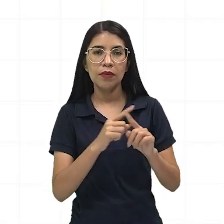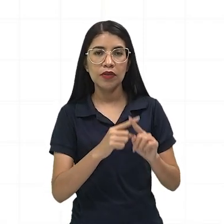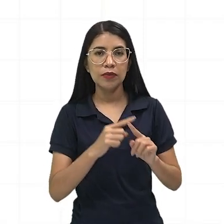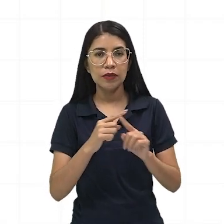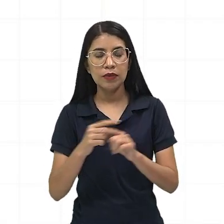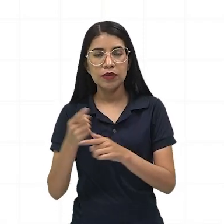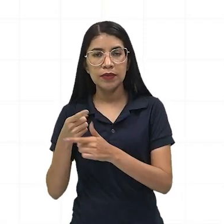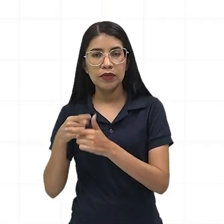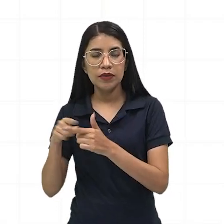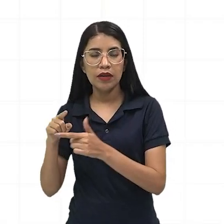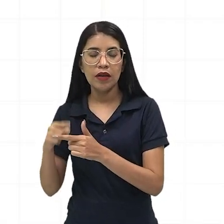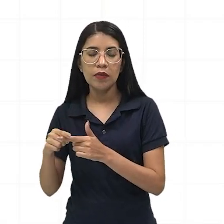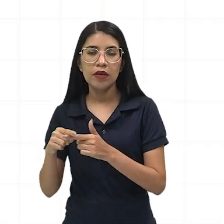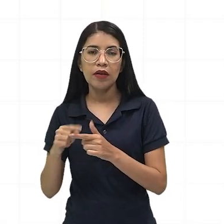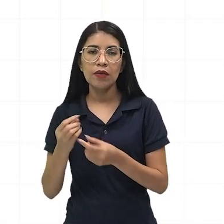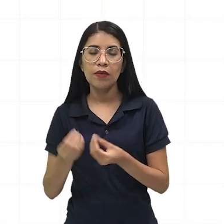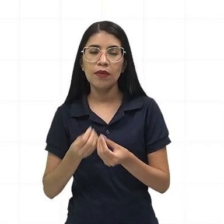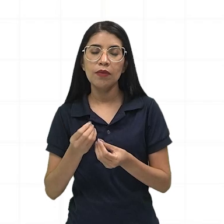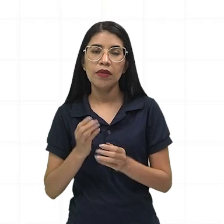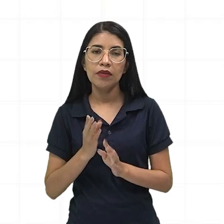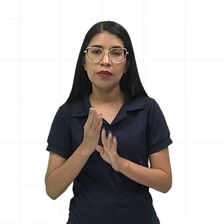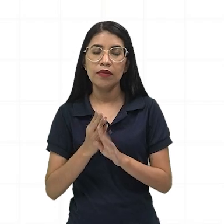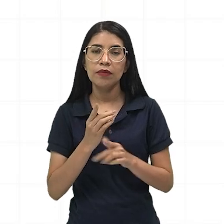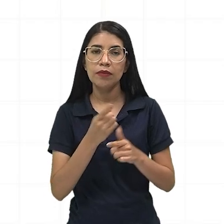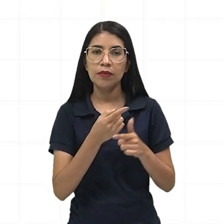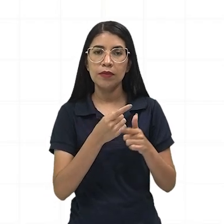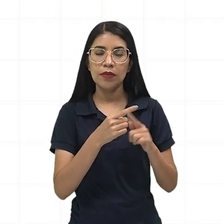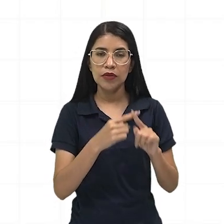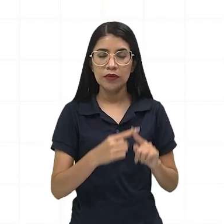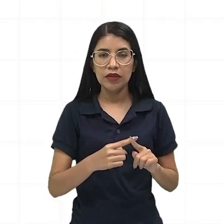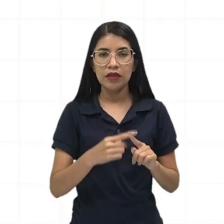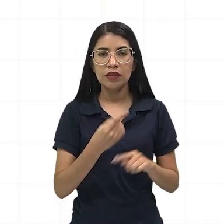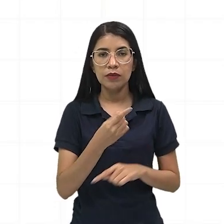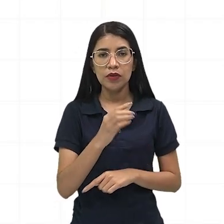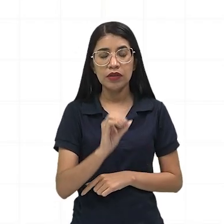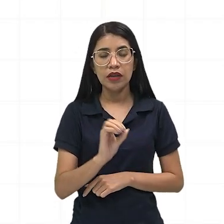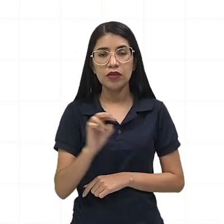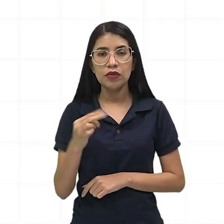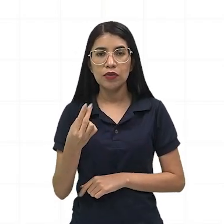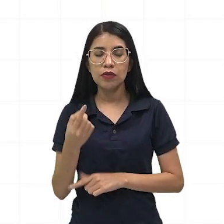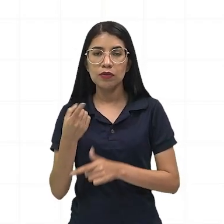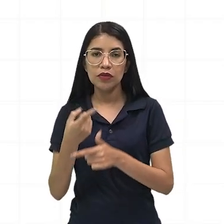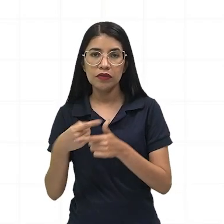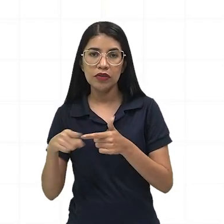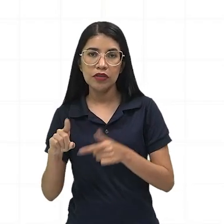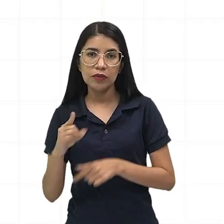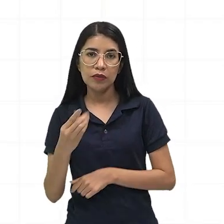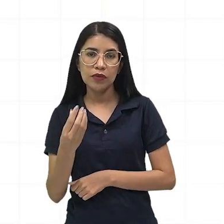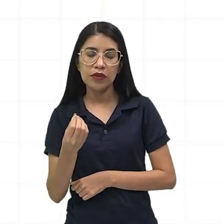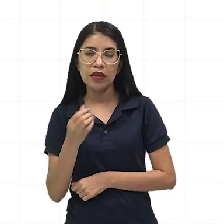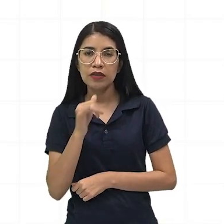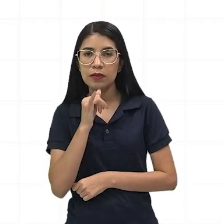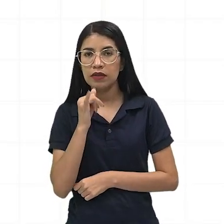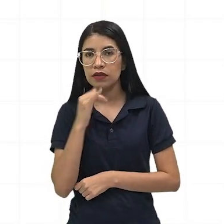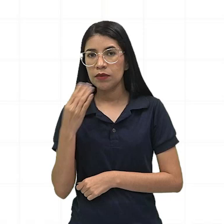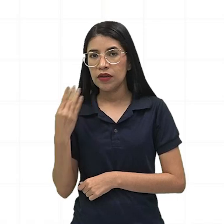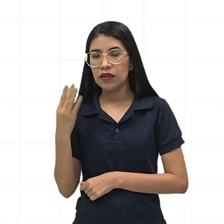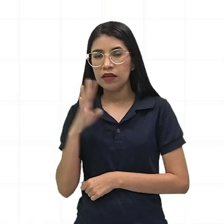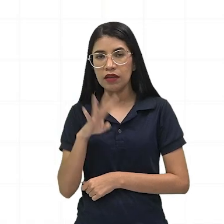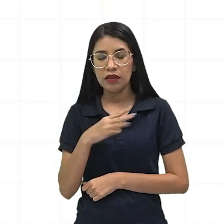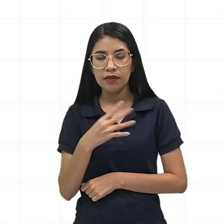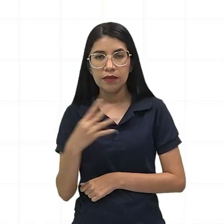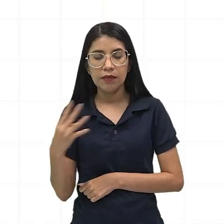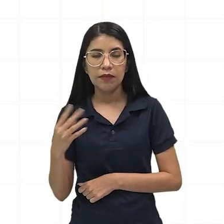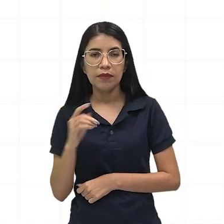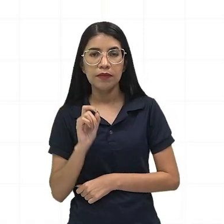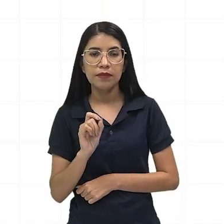e submúltiplos são feitas multiplicando ou dividindo-se por 10, né? Olhando para cada casinha vizinha aqui, né? Cada um dos